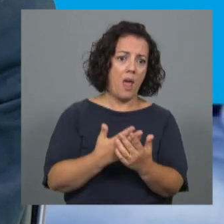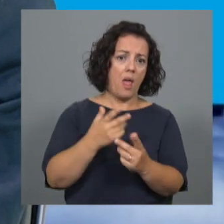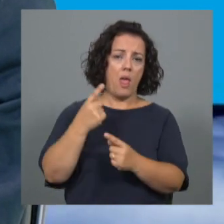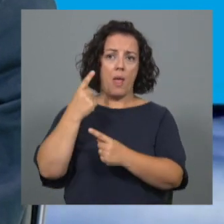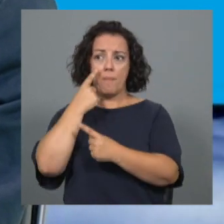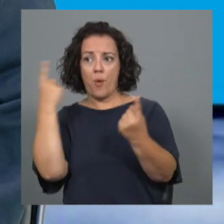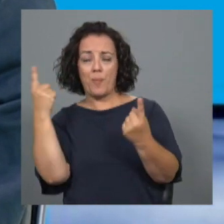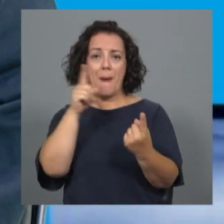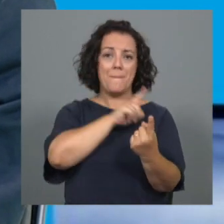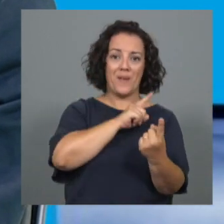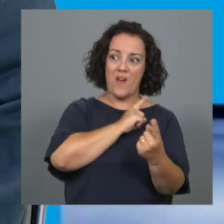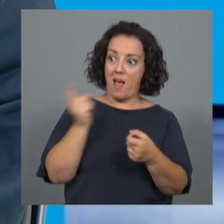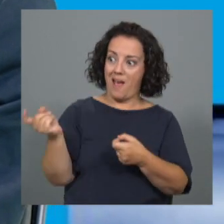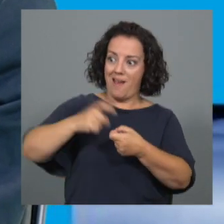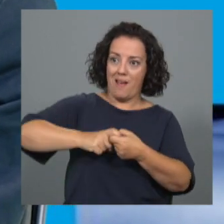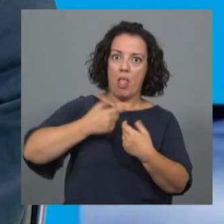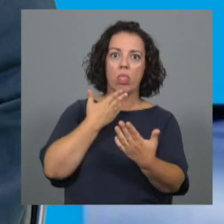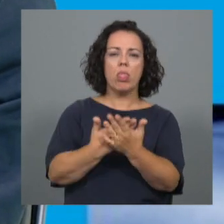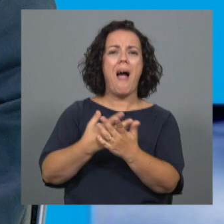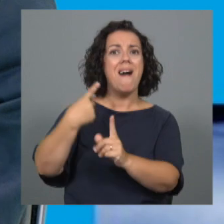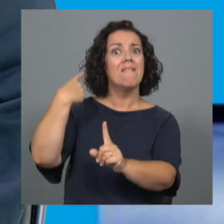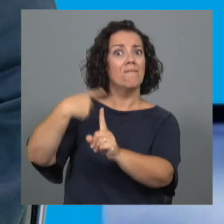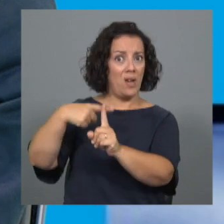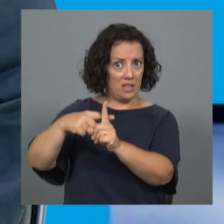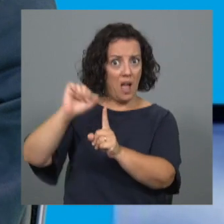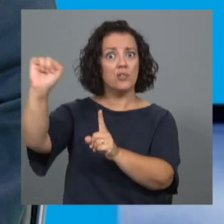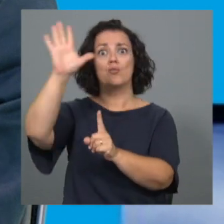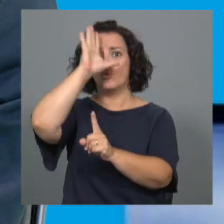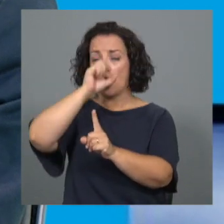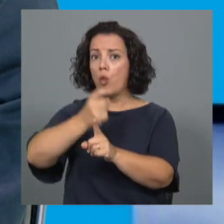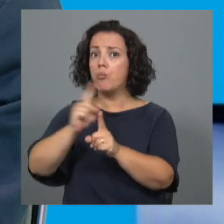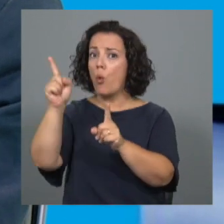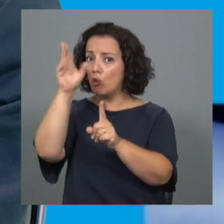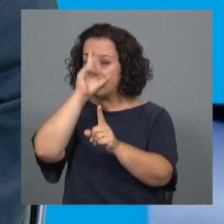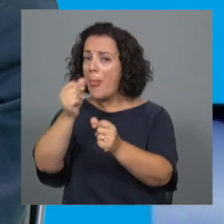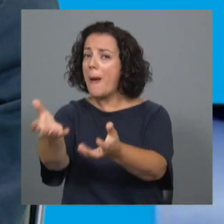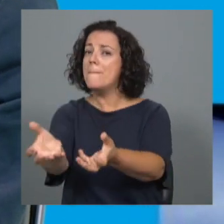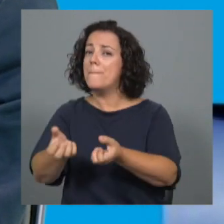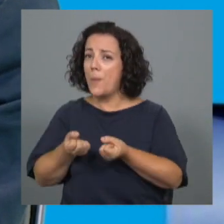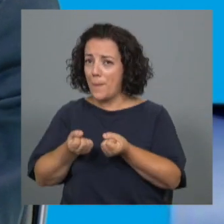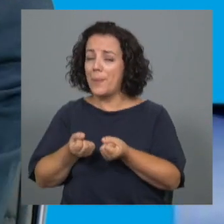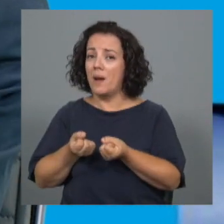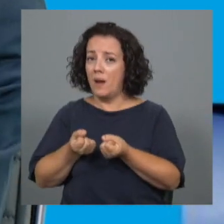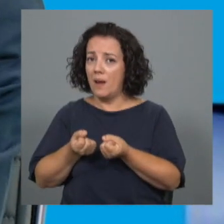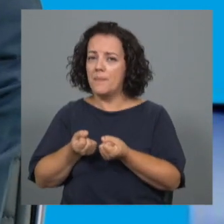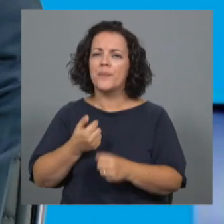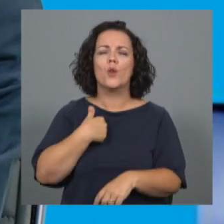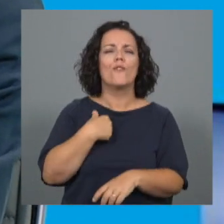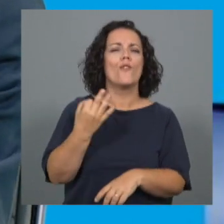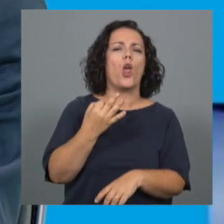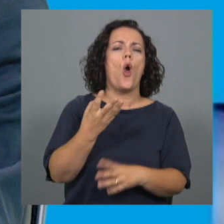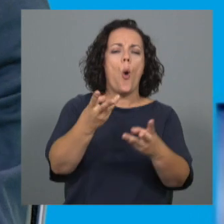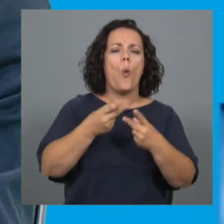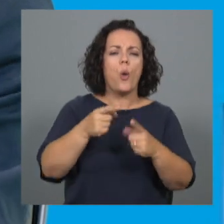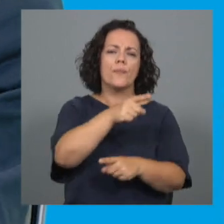extremamente vantajosa para o Estado, que gera poupanças incríveis. Eu fiz as contas de um colégio, o Colégio